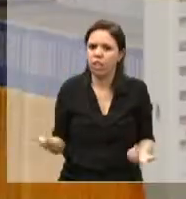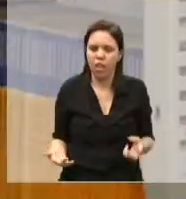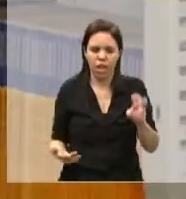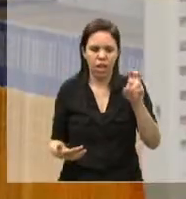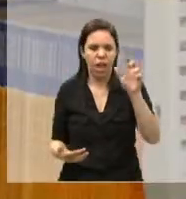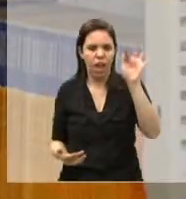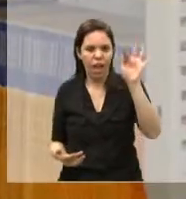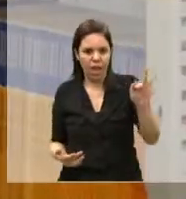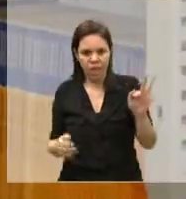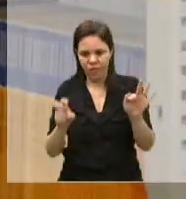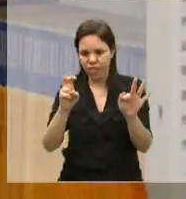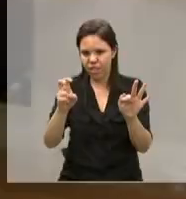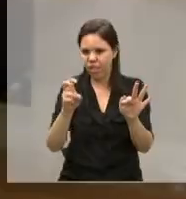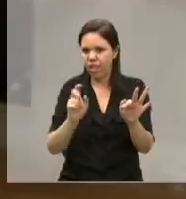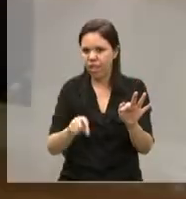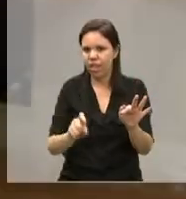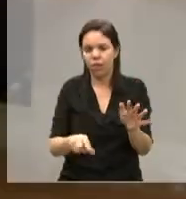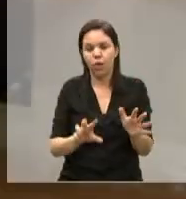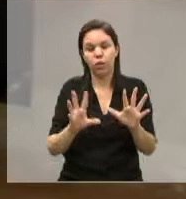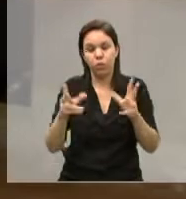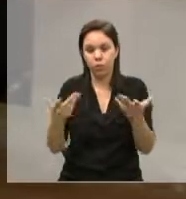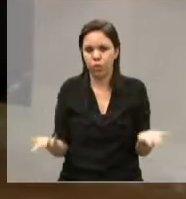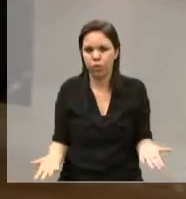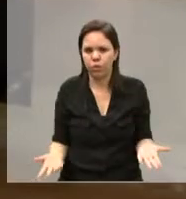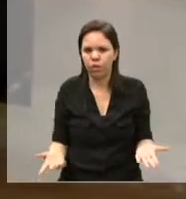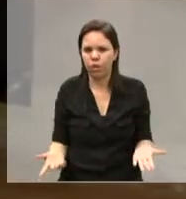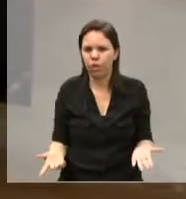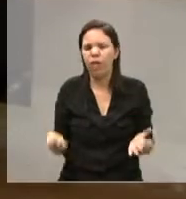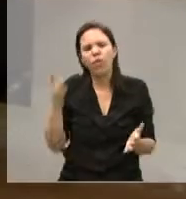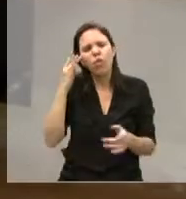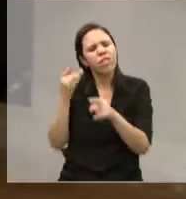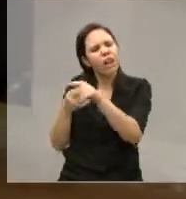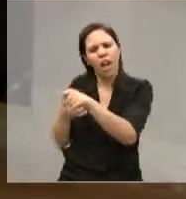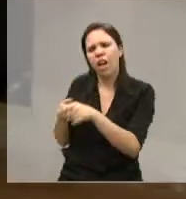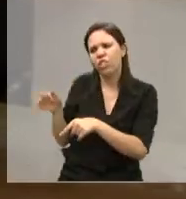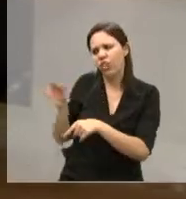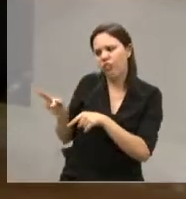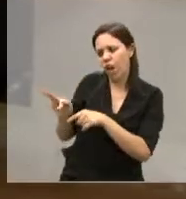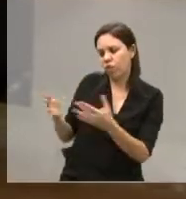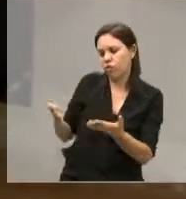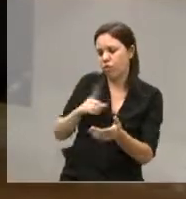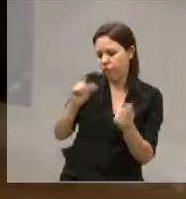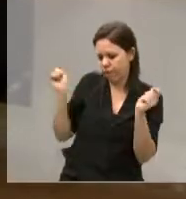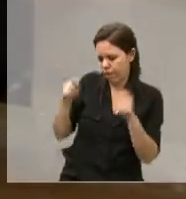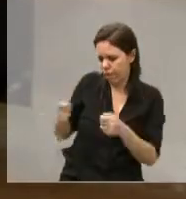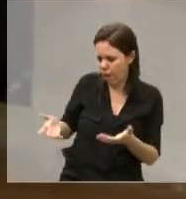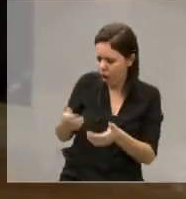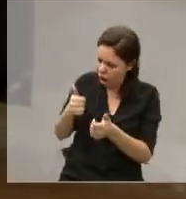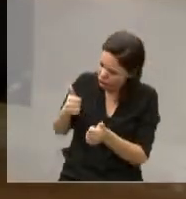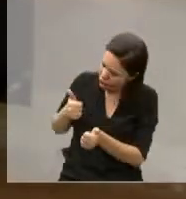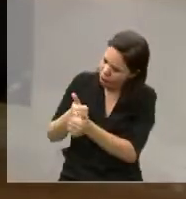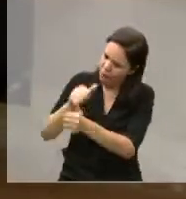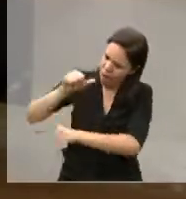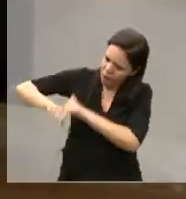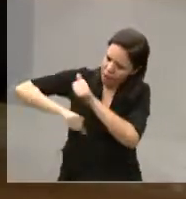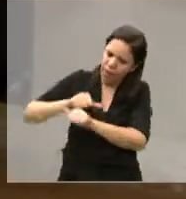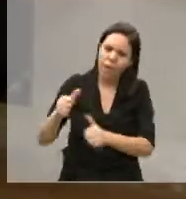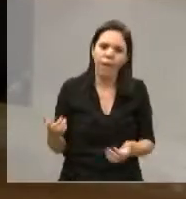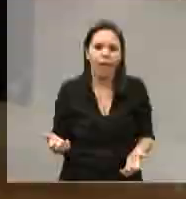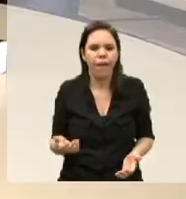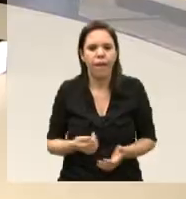todo momento, né? E a universidade hoje, ela tem essa capacidade também de acompanhar essas